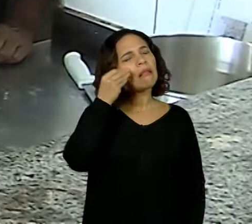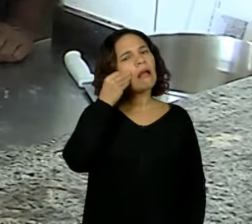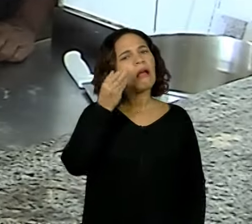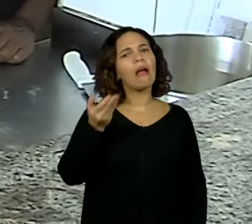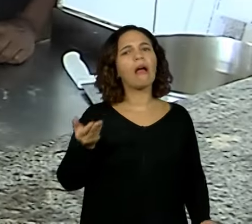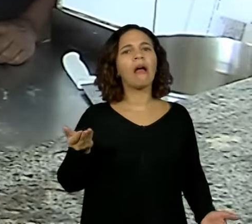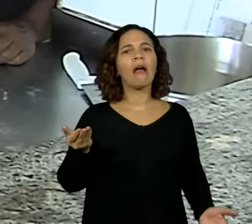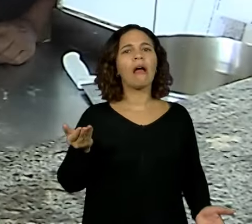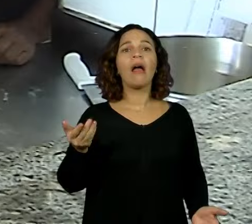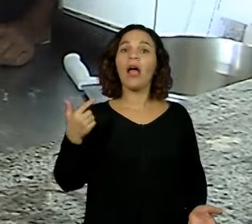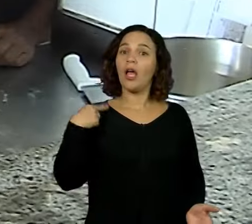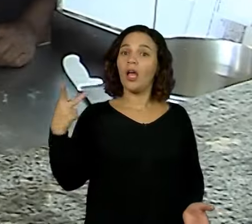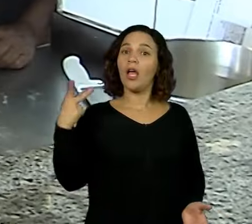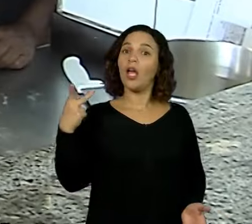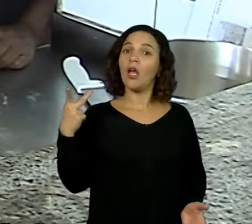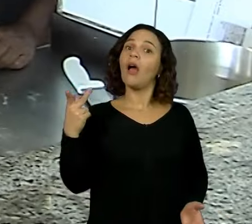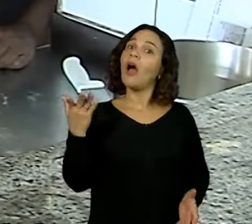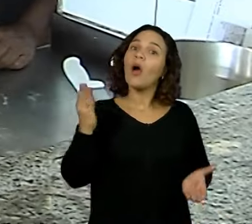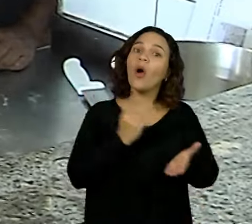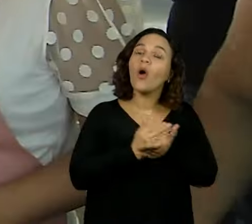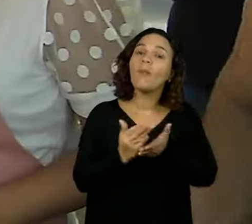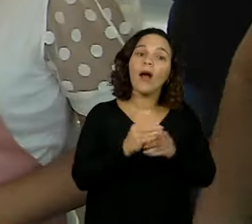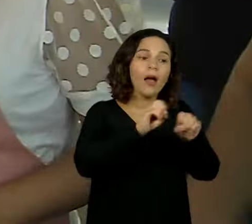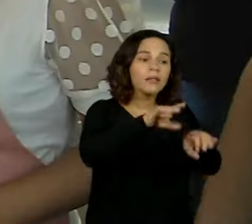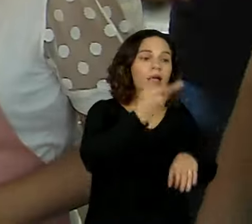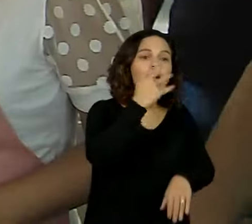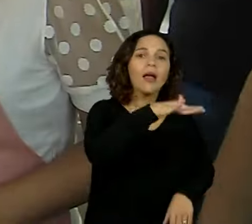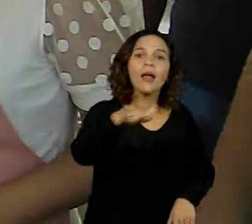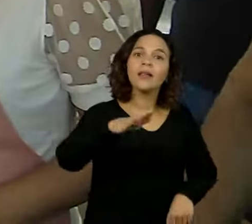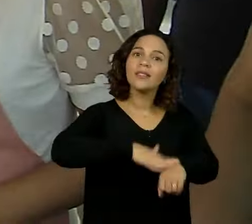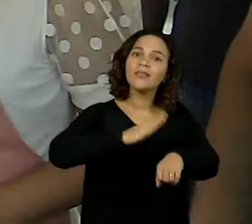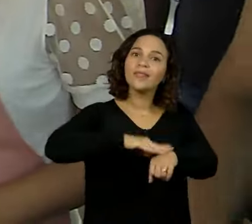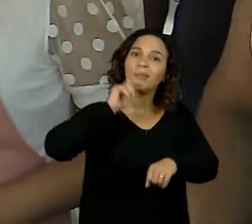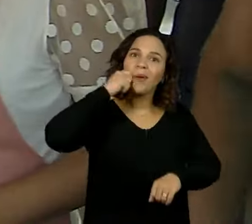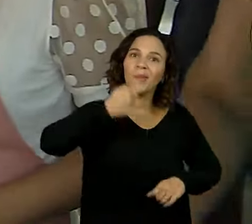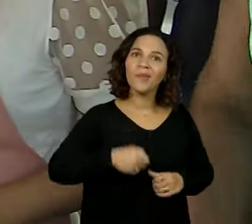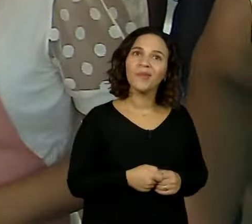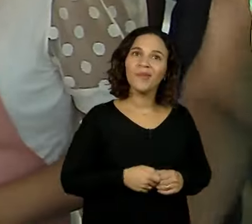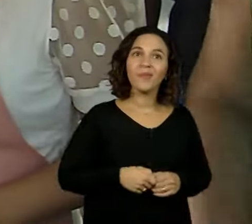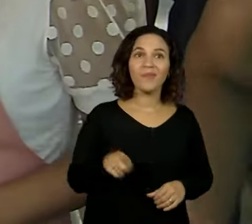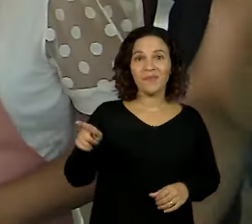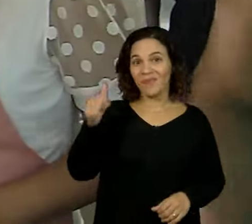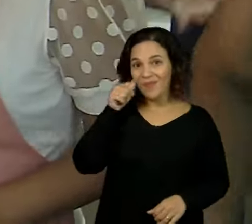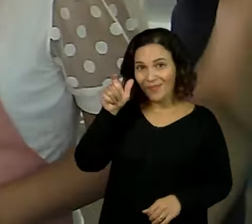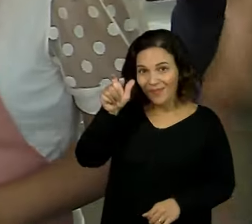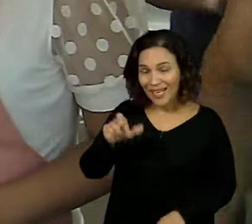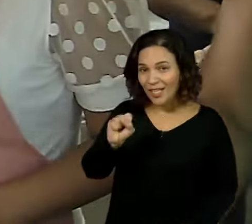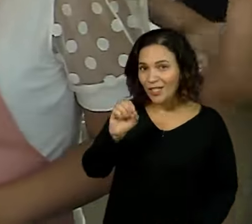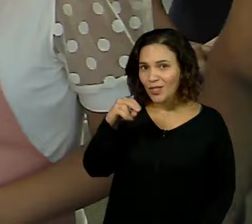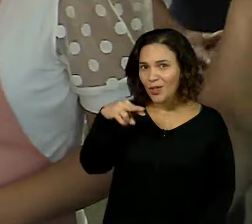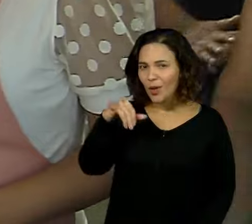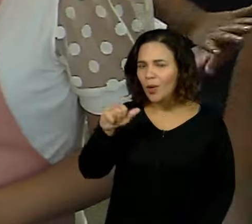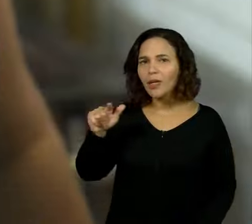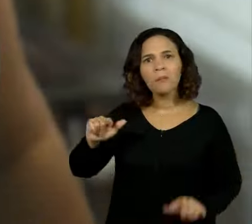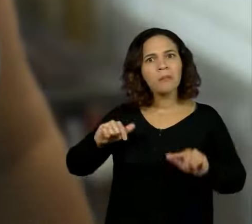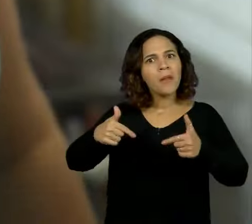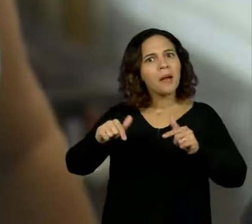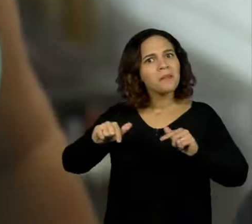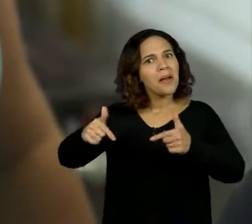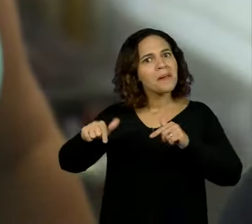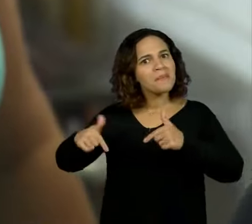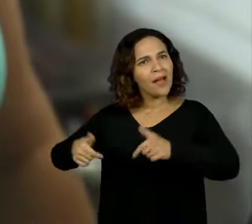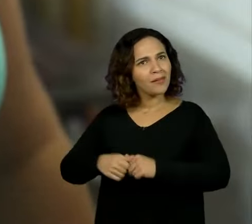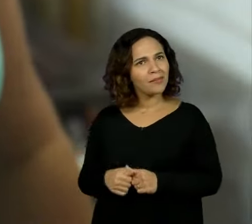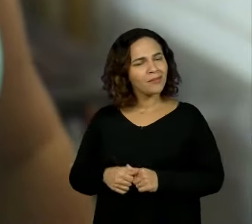eu e a Patrícia, nós começamos a ensinar as crianças a fazer pão. Dona Sônia é uma das minhas alunas mais ativas aqui dentro do CEL. Ela